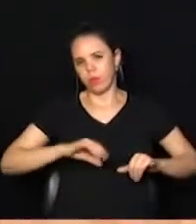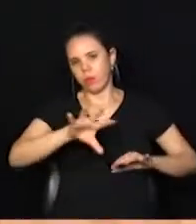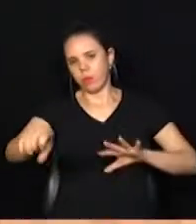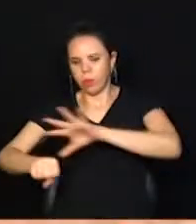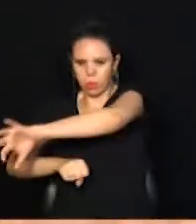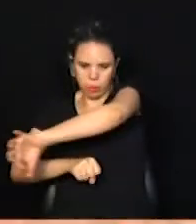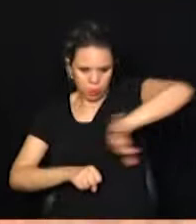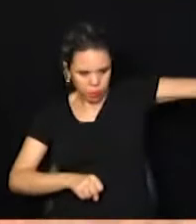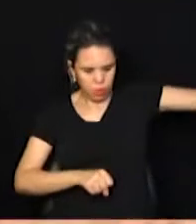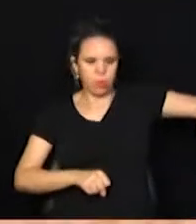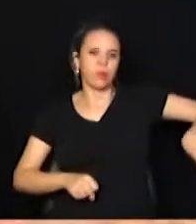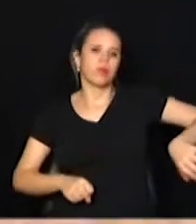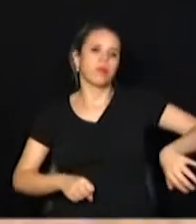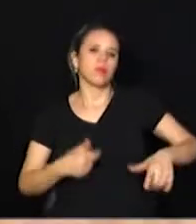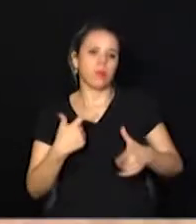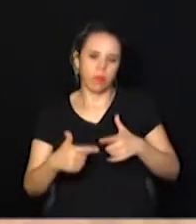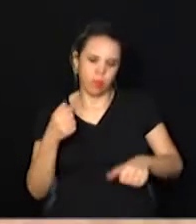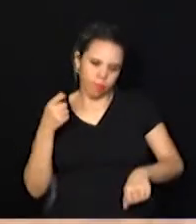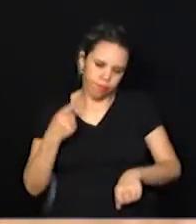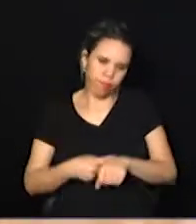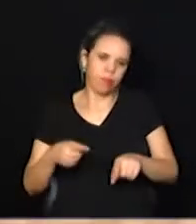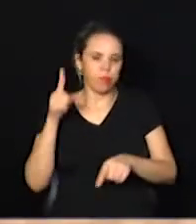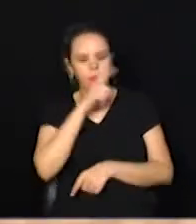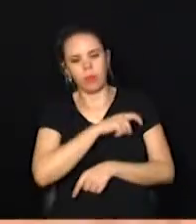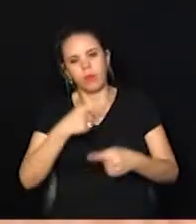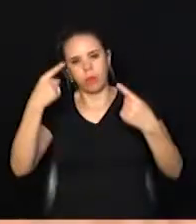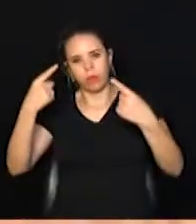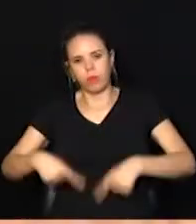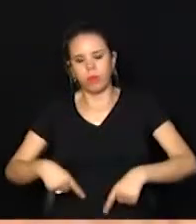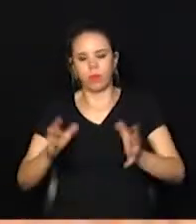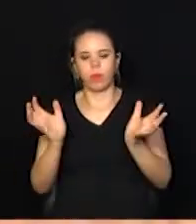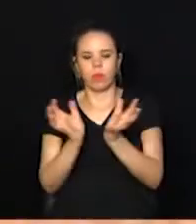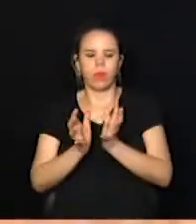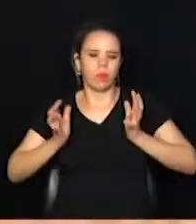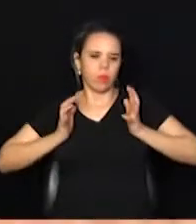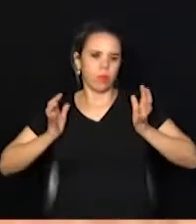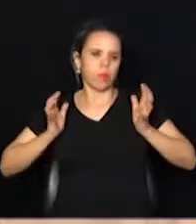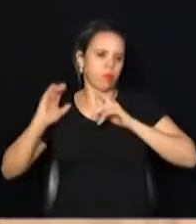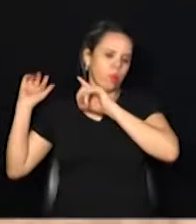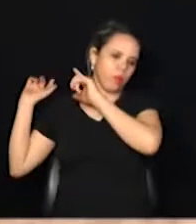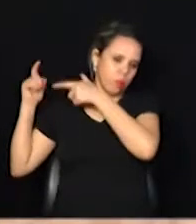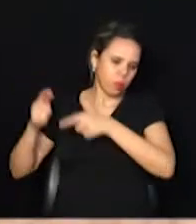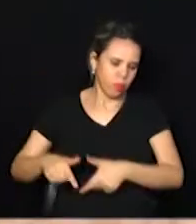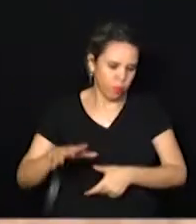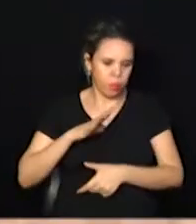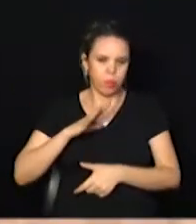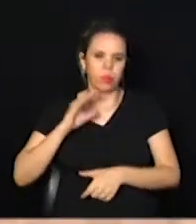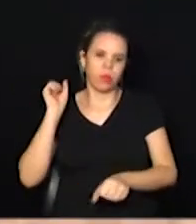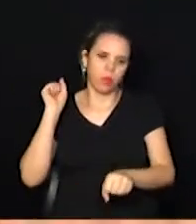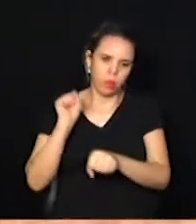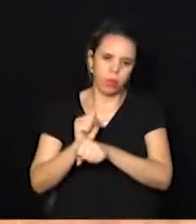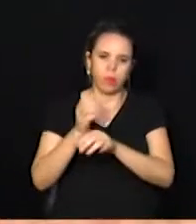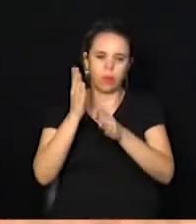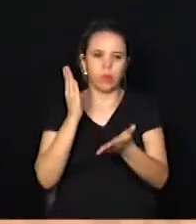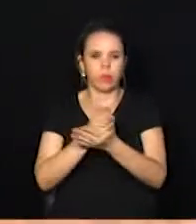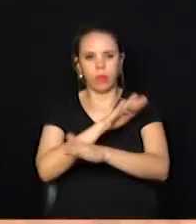né? Um projeto que fazia o contraponto com as elites tradicionais dessa cidade e que foi interrompido, que houve uma tentativa